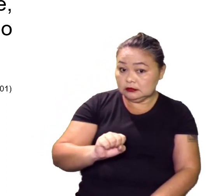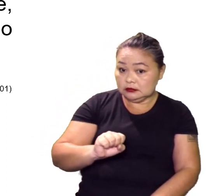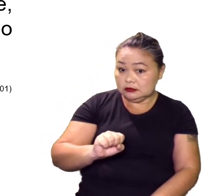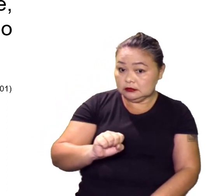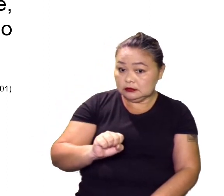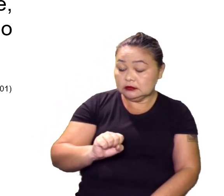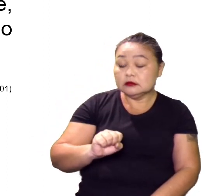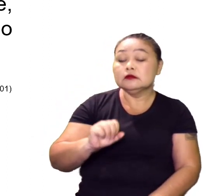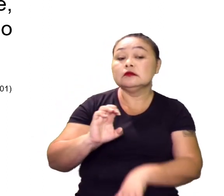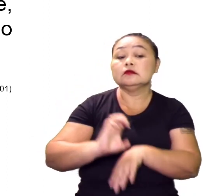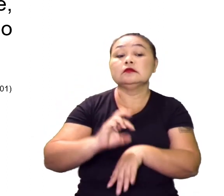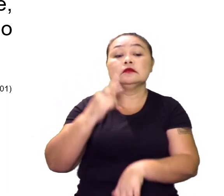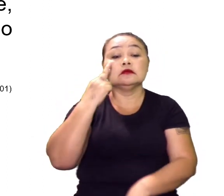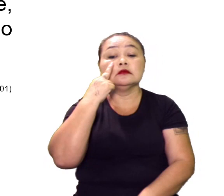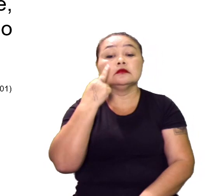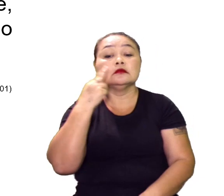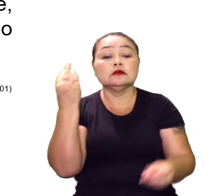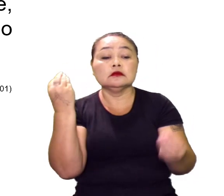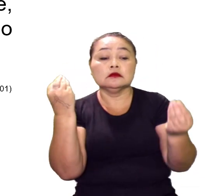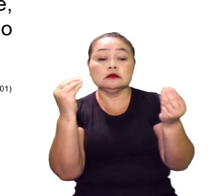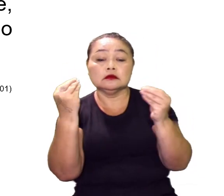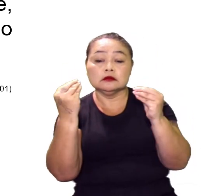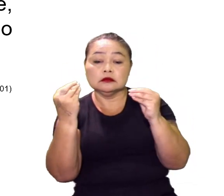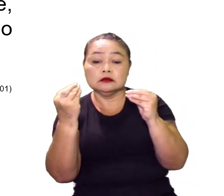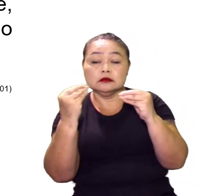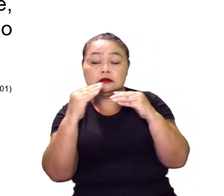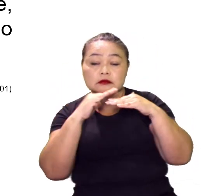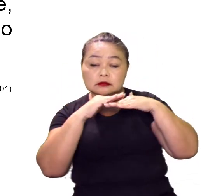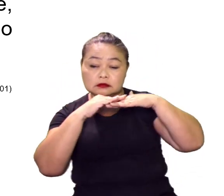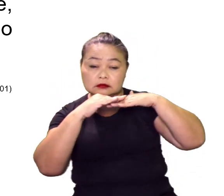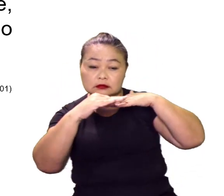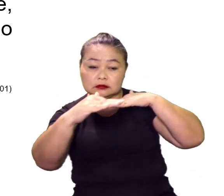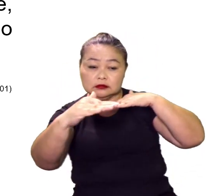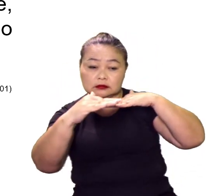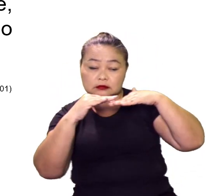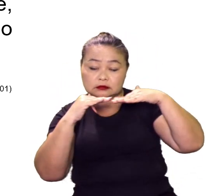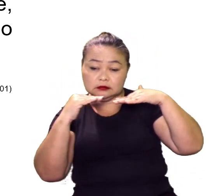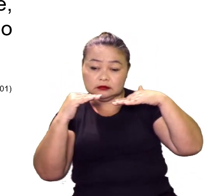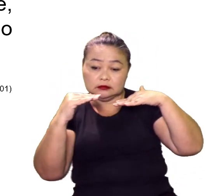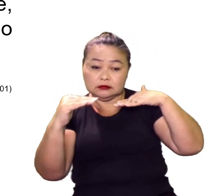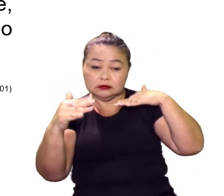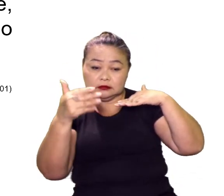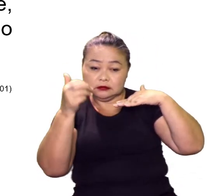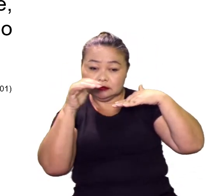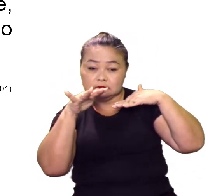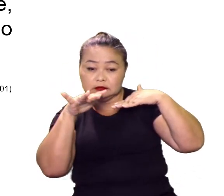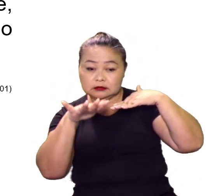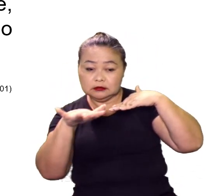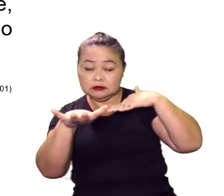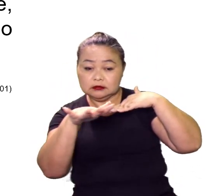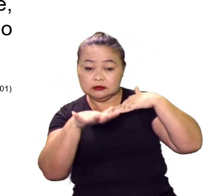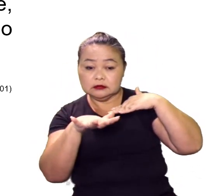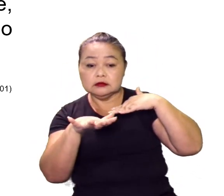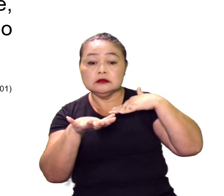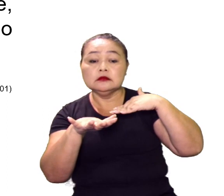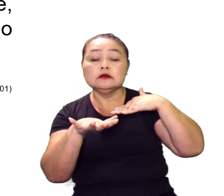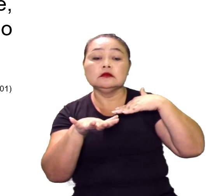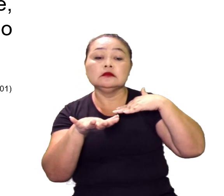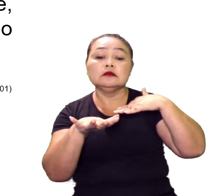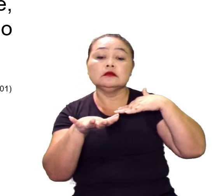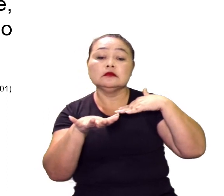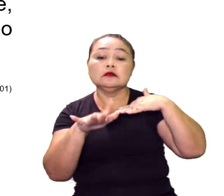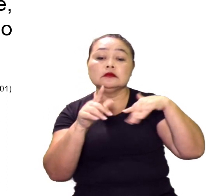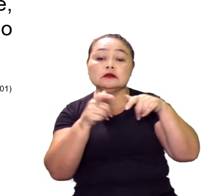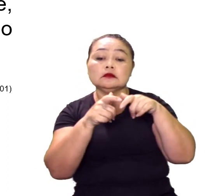oeste-sul de Rondônia, sendo formado por uma imensa planície, falamos que ela é sedimentar na era cenozoica, não é isso?